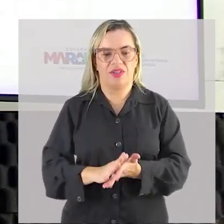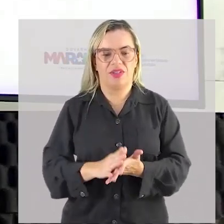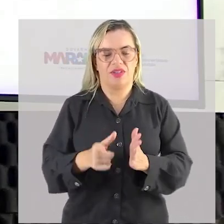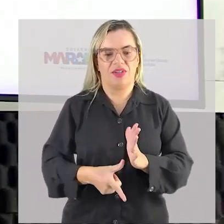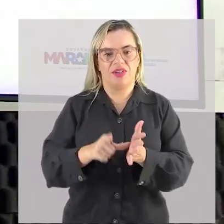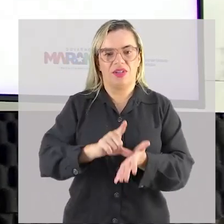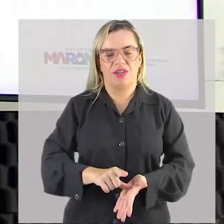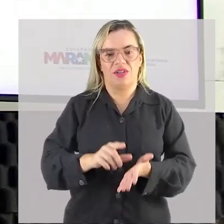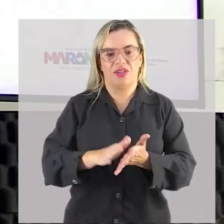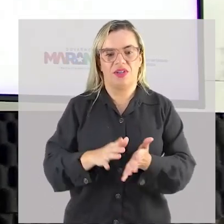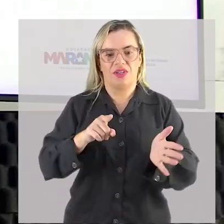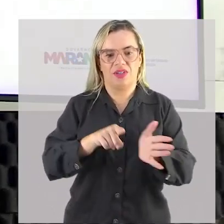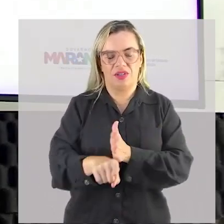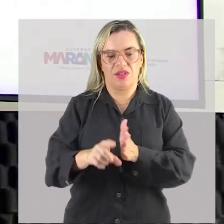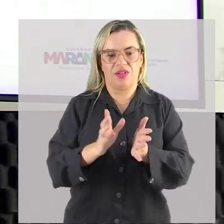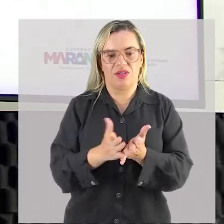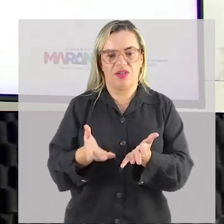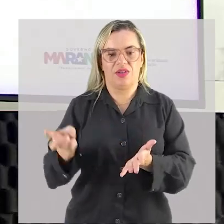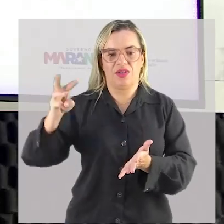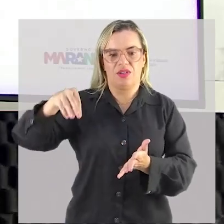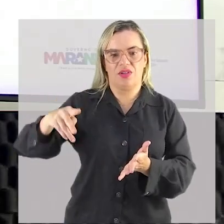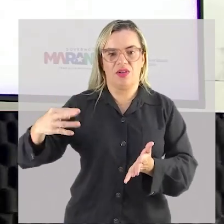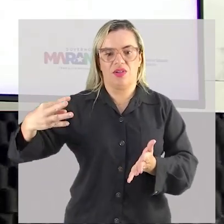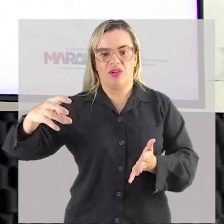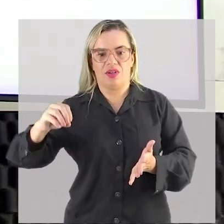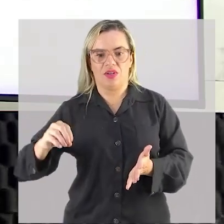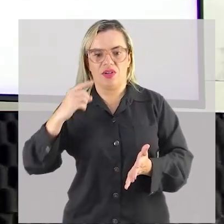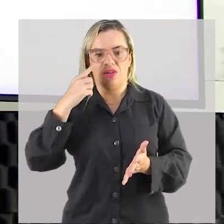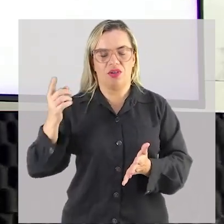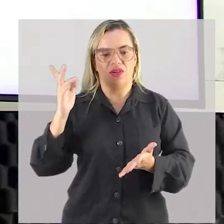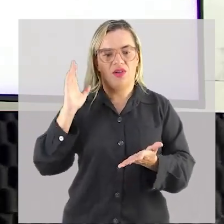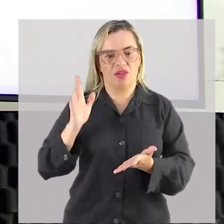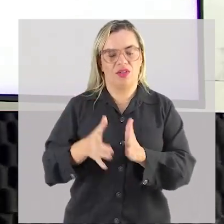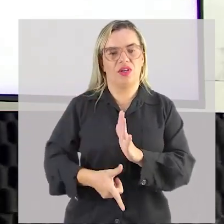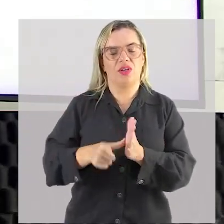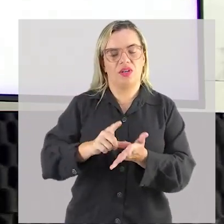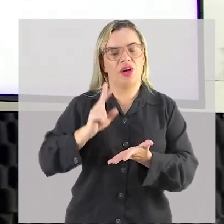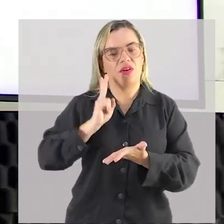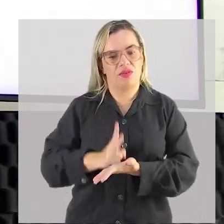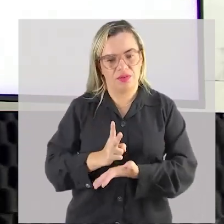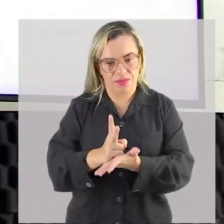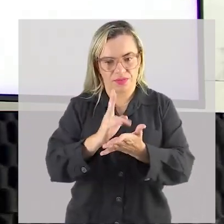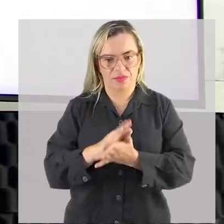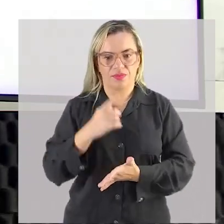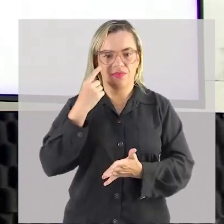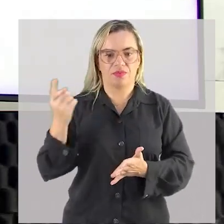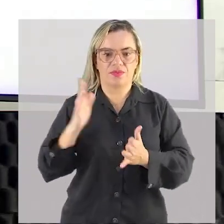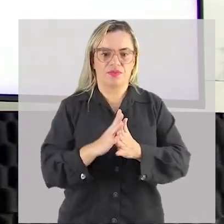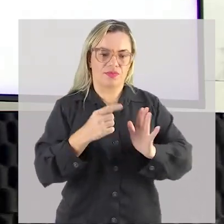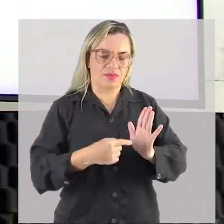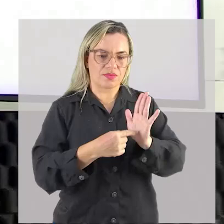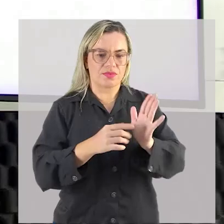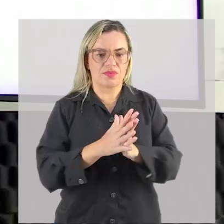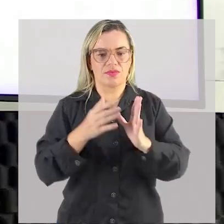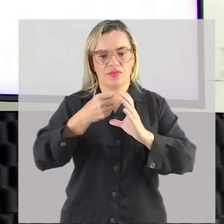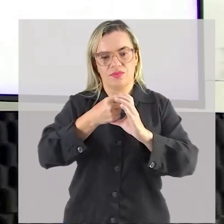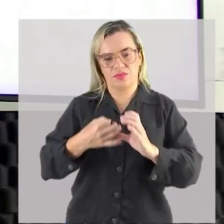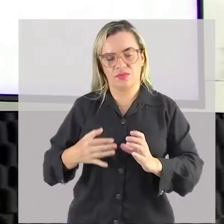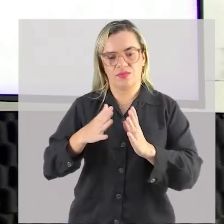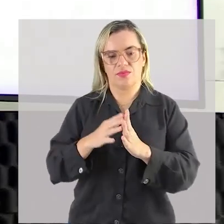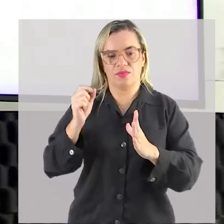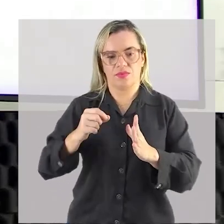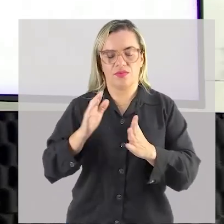a última que trabalhamos foi sobre o mulato vamos continuar com outra do Mulato eu trouxe aqui para vocês carac